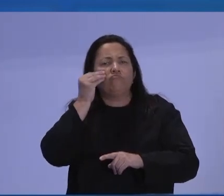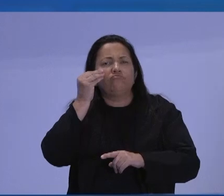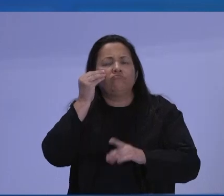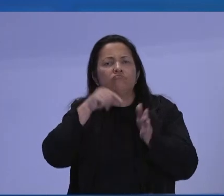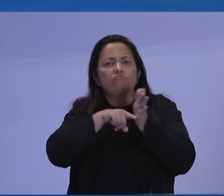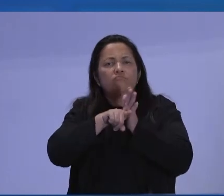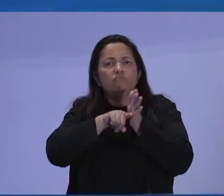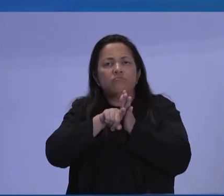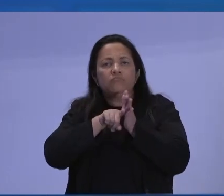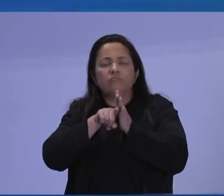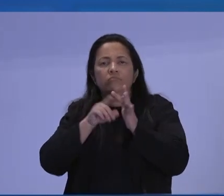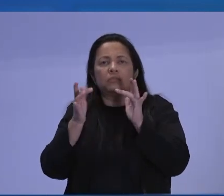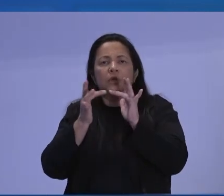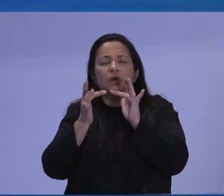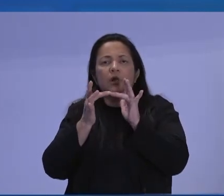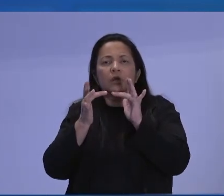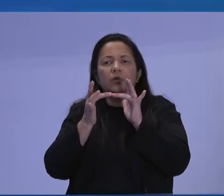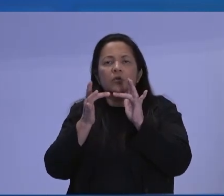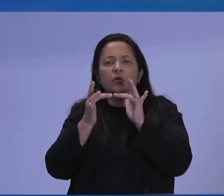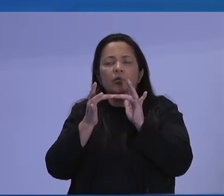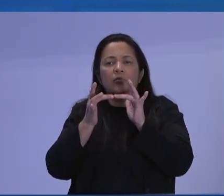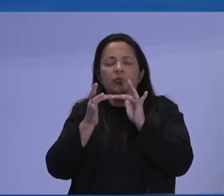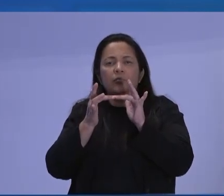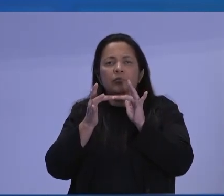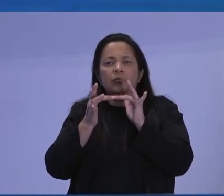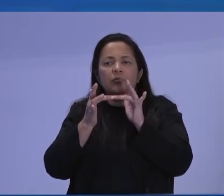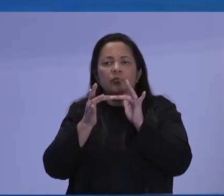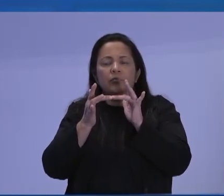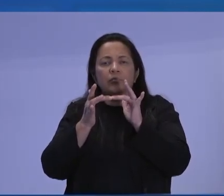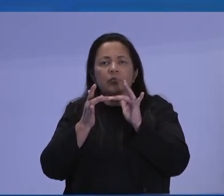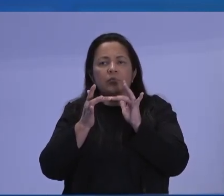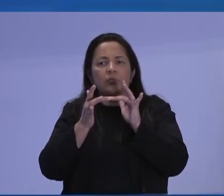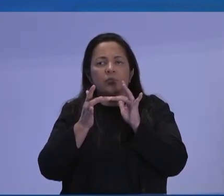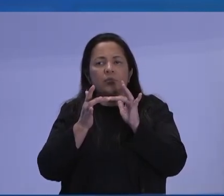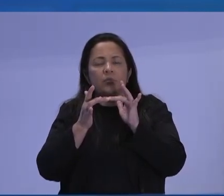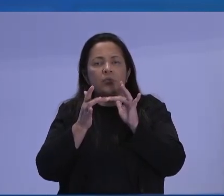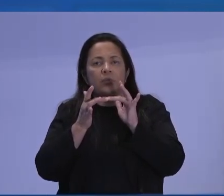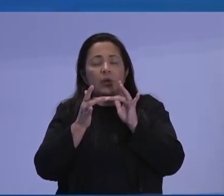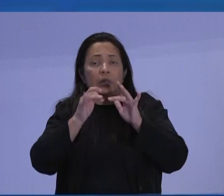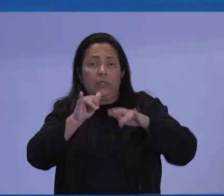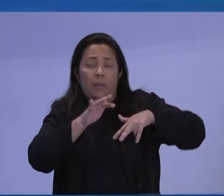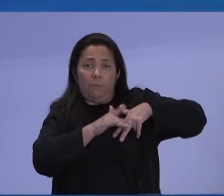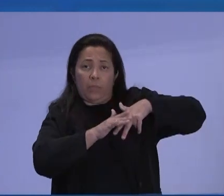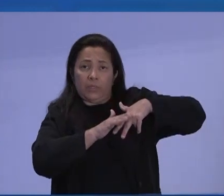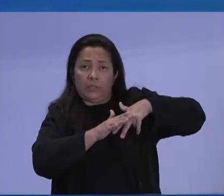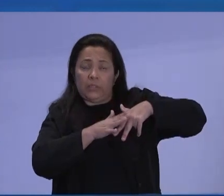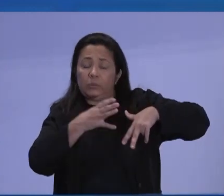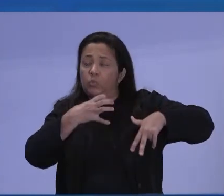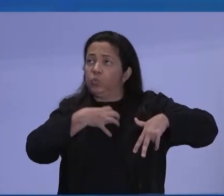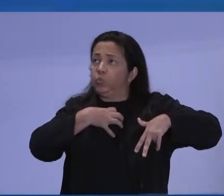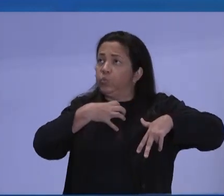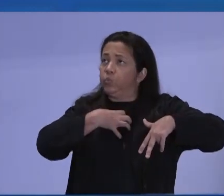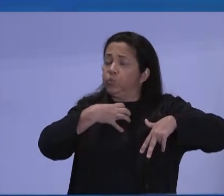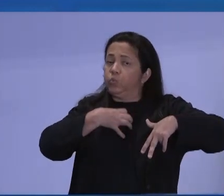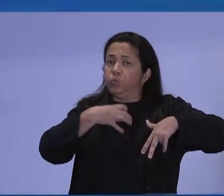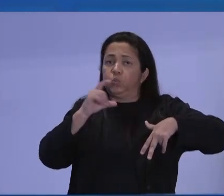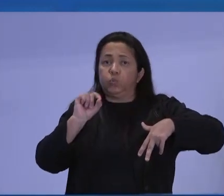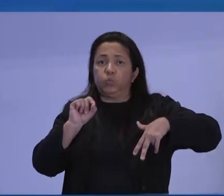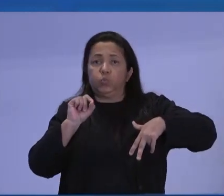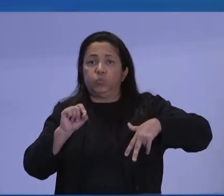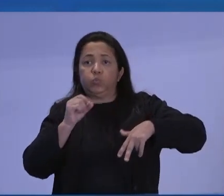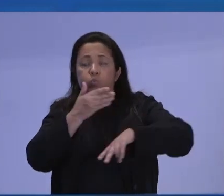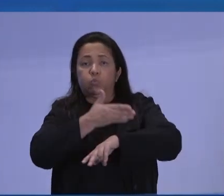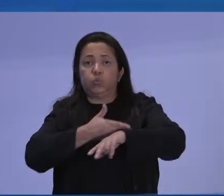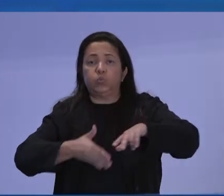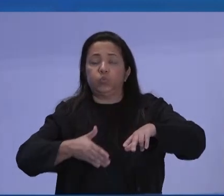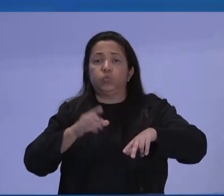gente diagnostica a hanseníase sem aquele paciente ter muitos sintomas, muitas sequelas. Veja, pelo